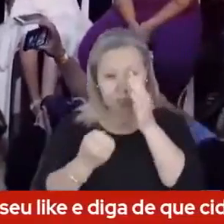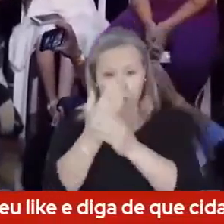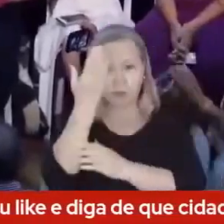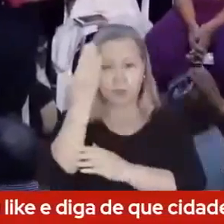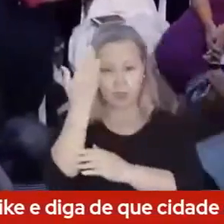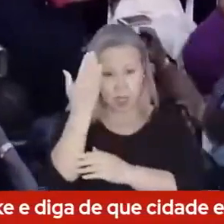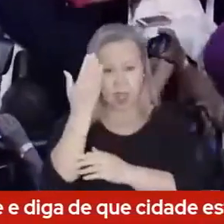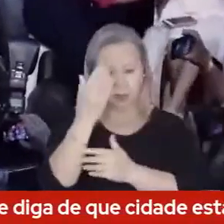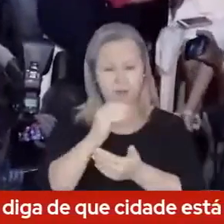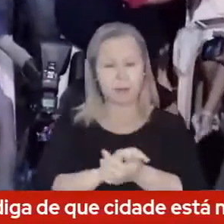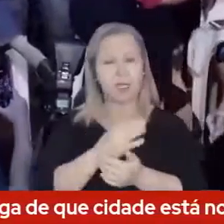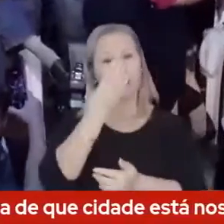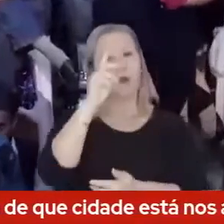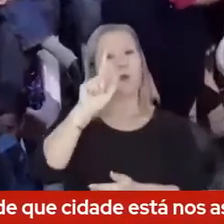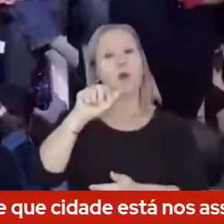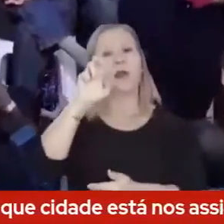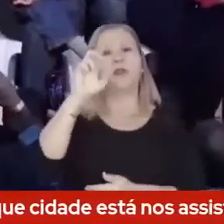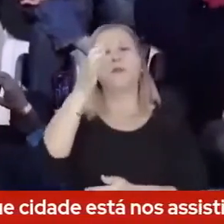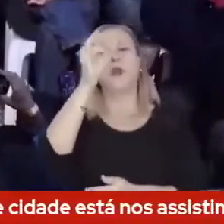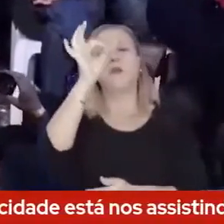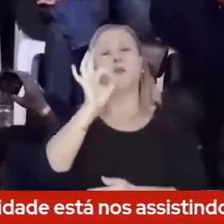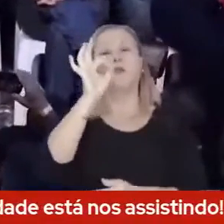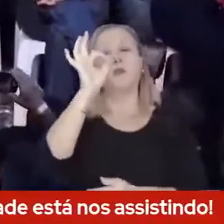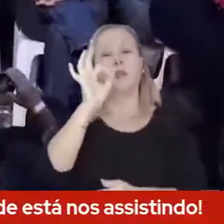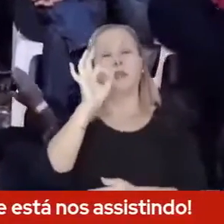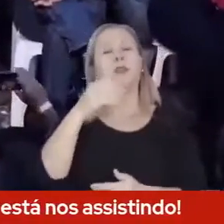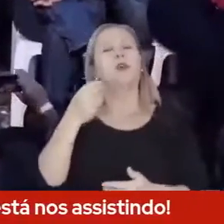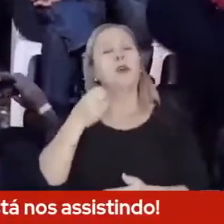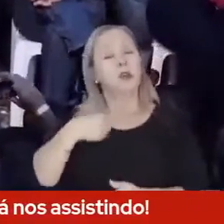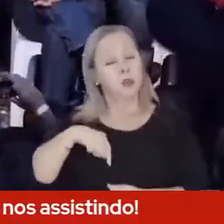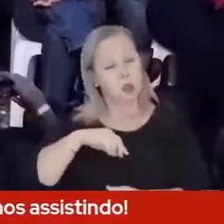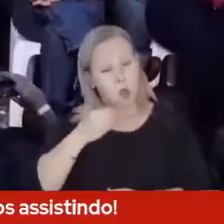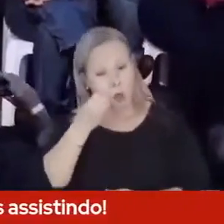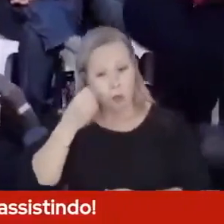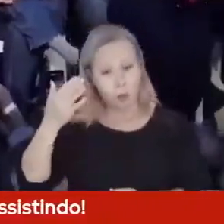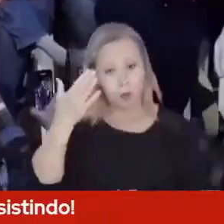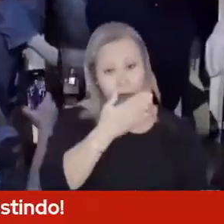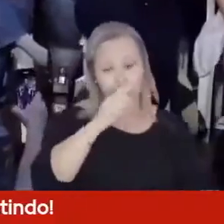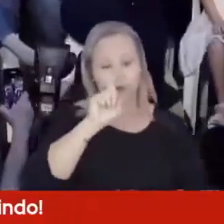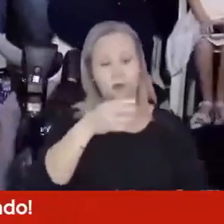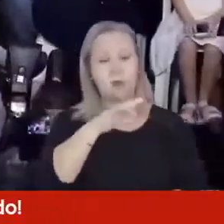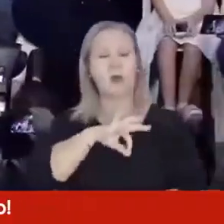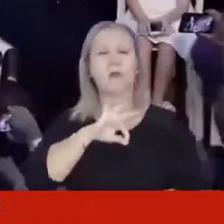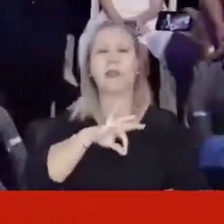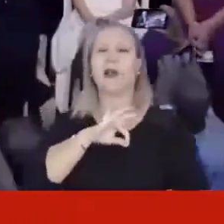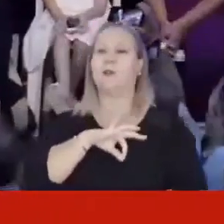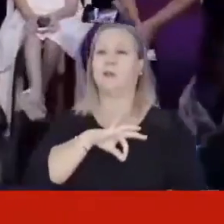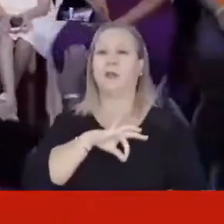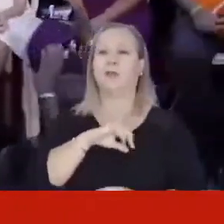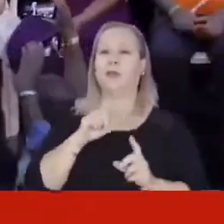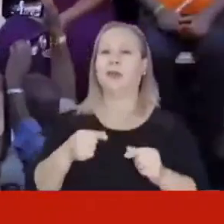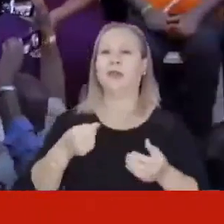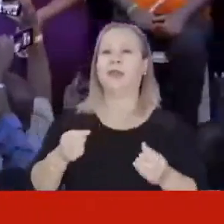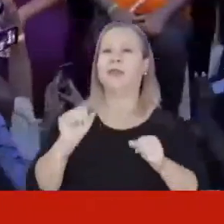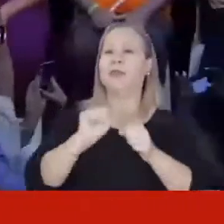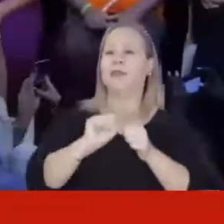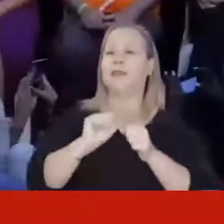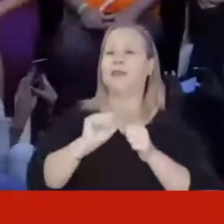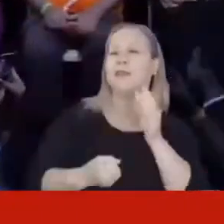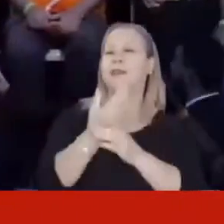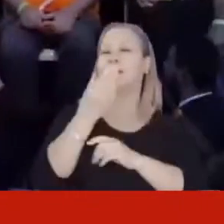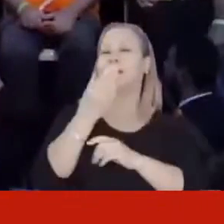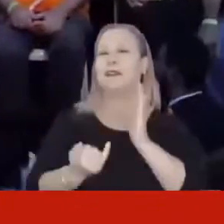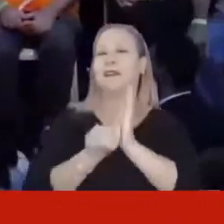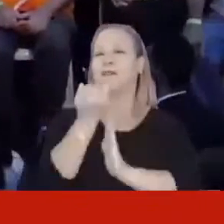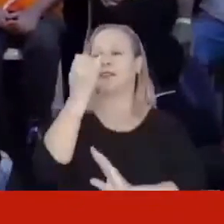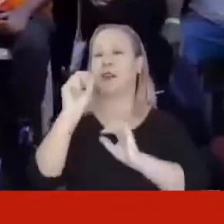4,5%. Portanto, nós provamos que não é o salário mínimo que causa a inflação. O que causa